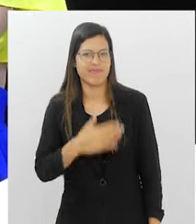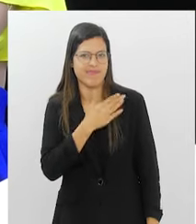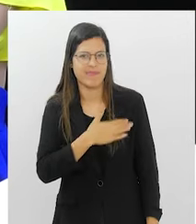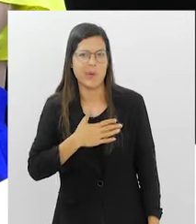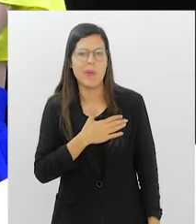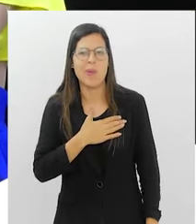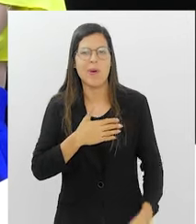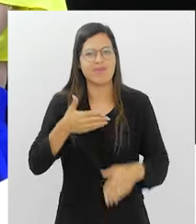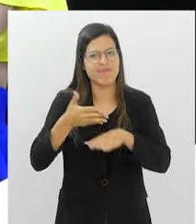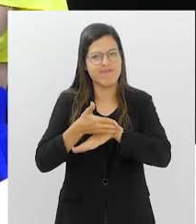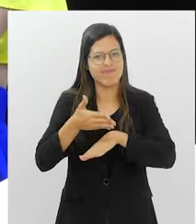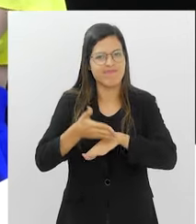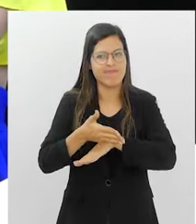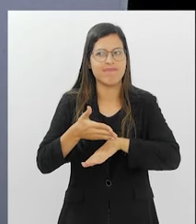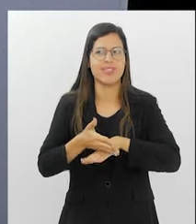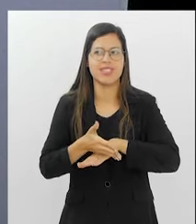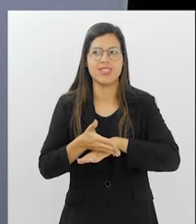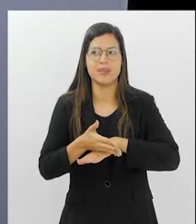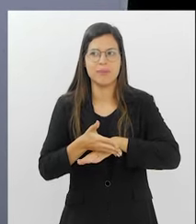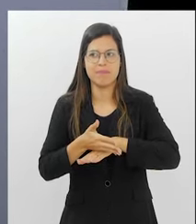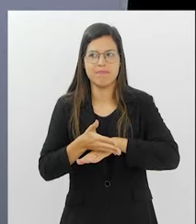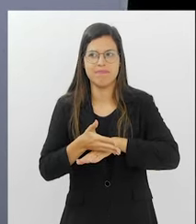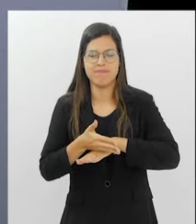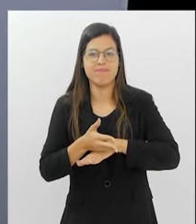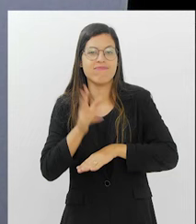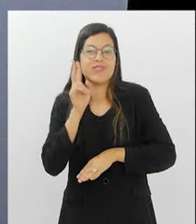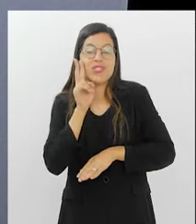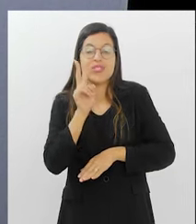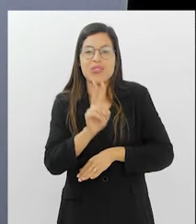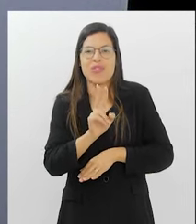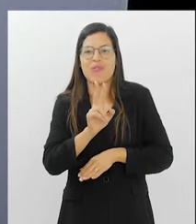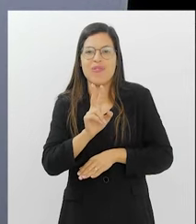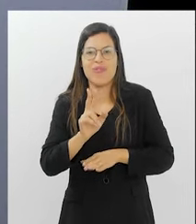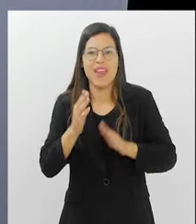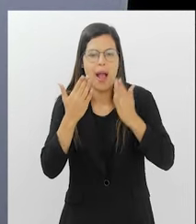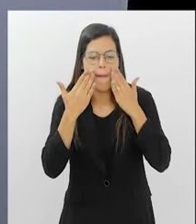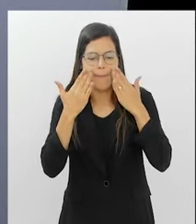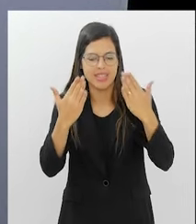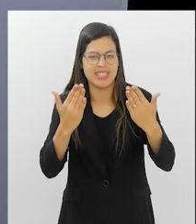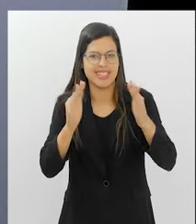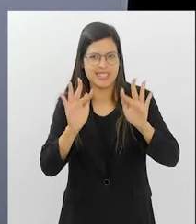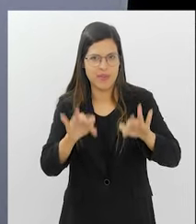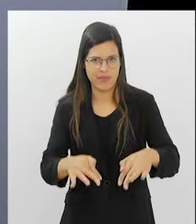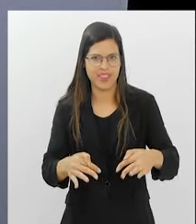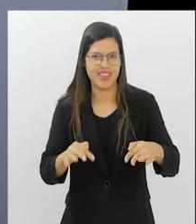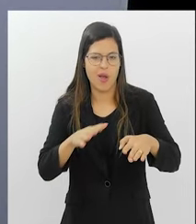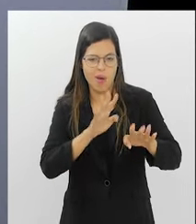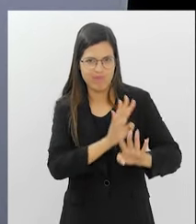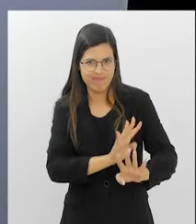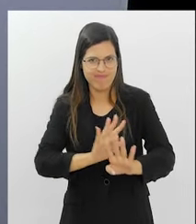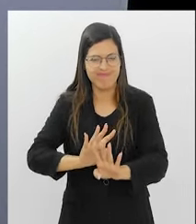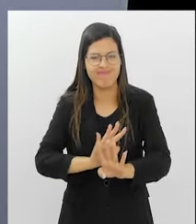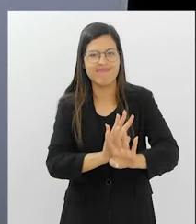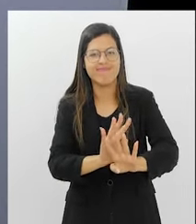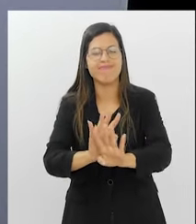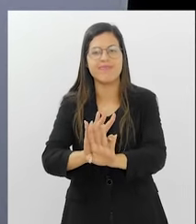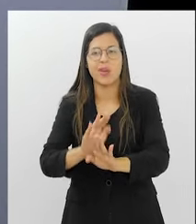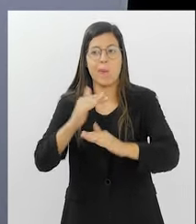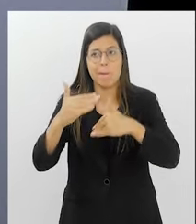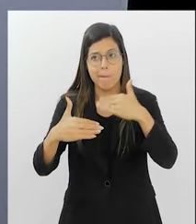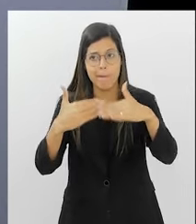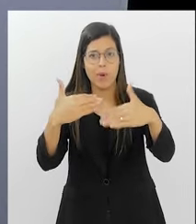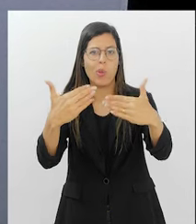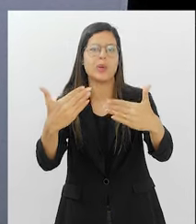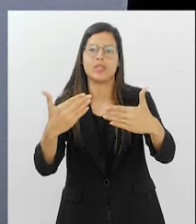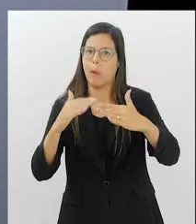né Eu gosto muito de participar e de de ver o resultado final de uma comissão de frente é sacrificante também